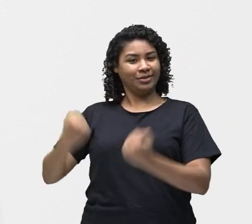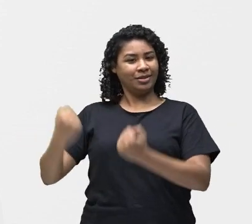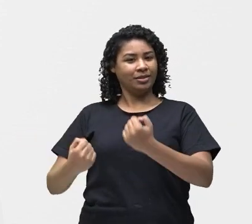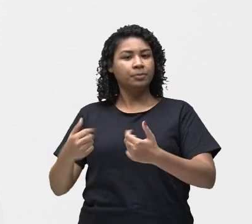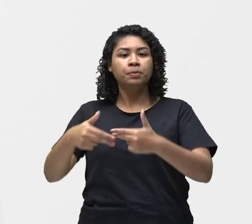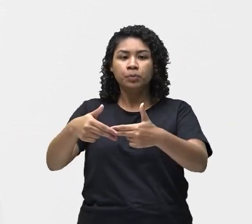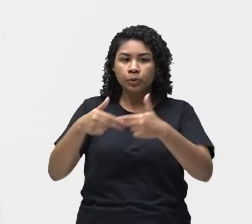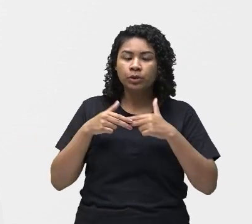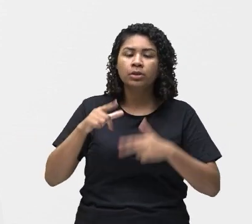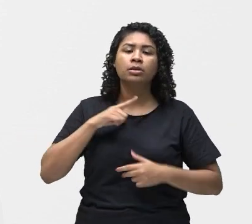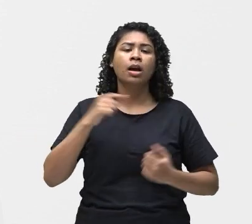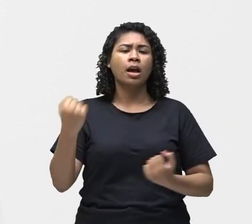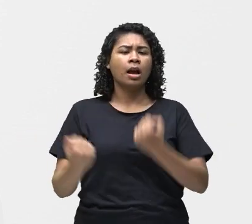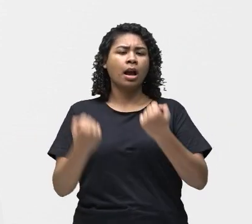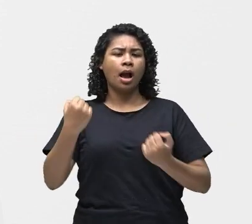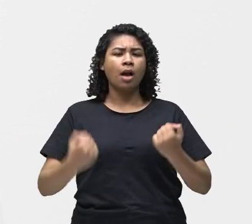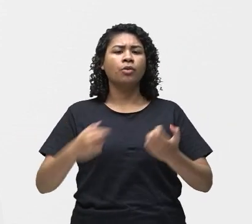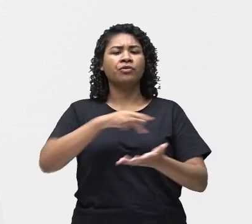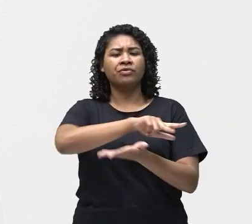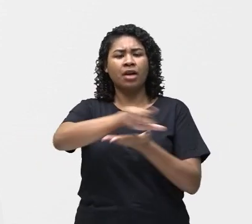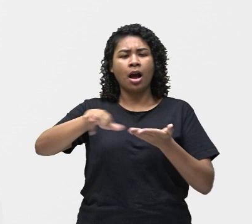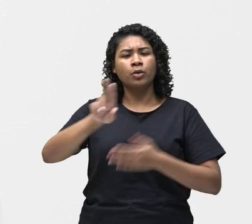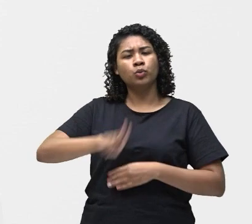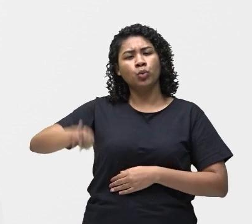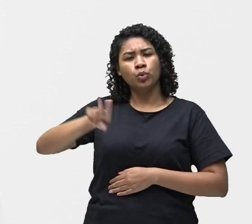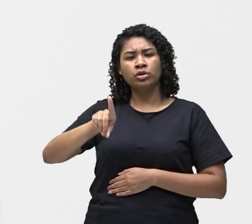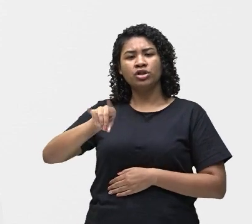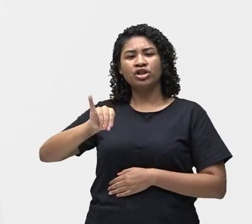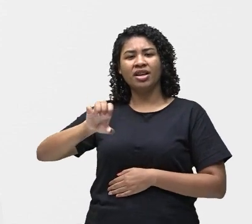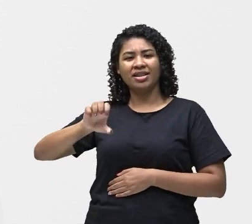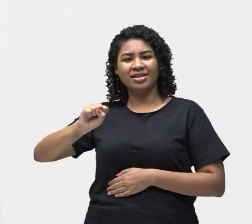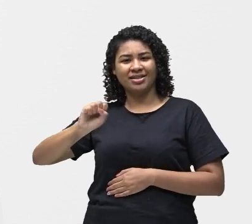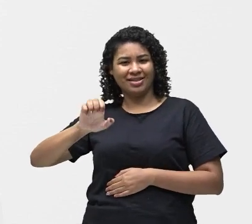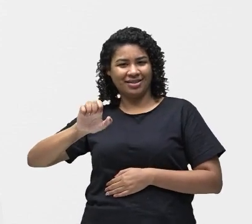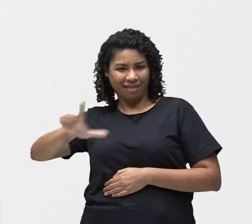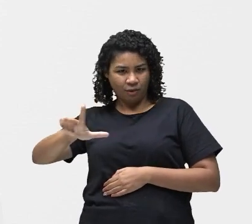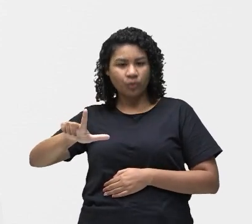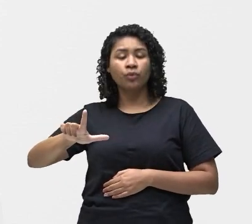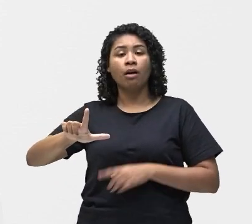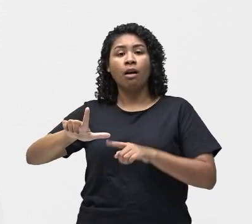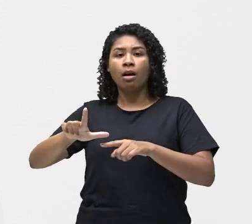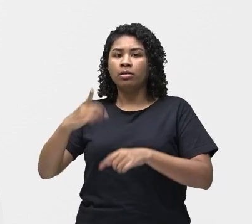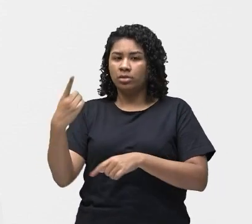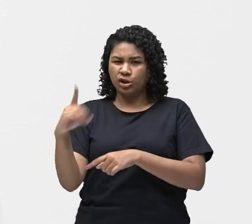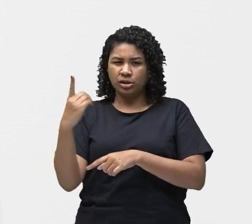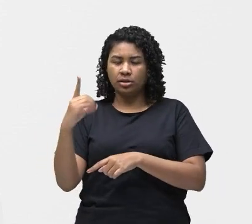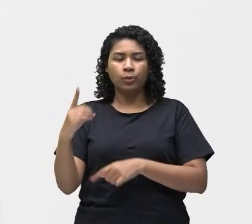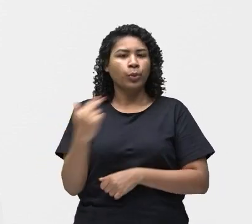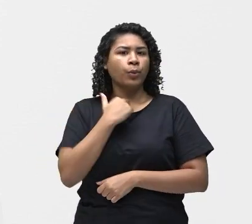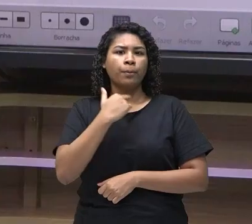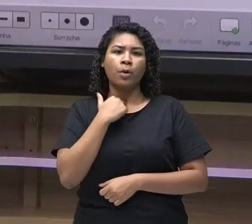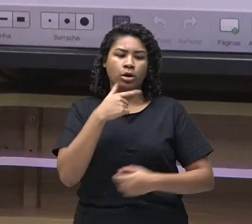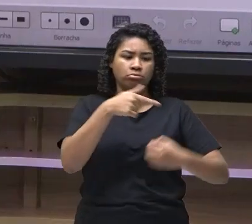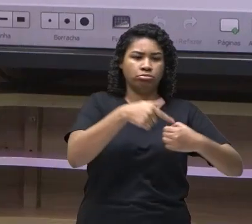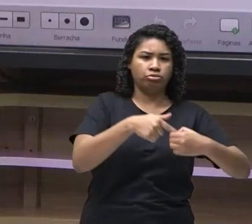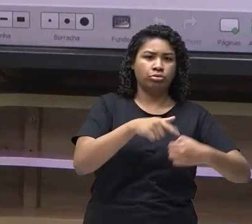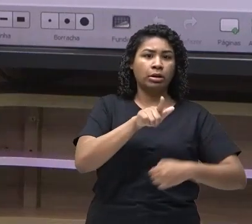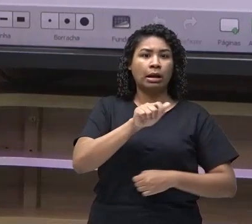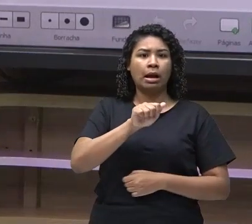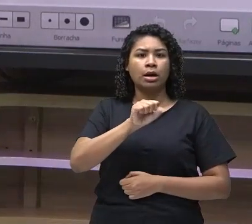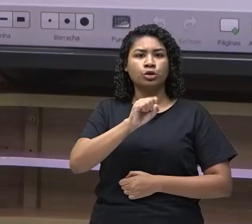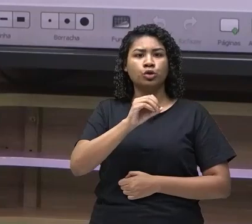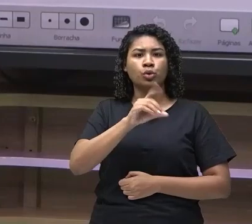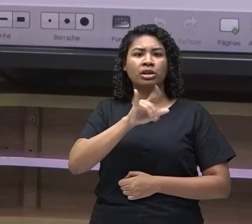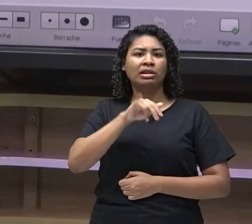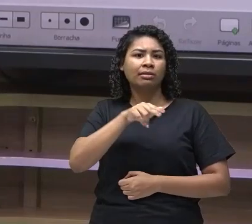que os carros ali que são a diesel não pode colocar gasolina e os carros que são a gasolina Não pode colocar diesel né